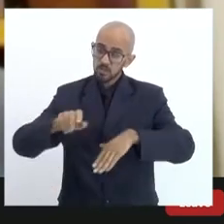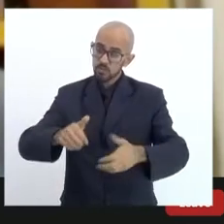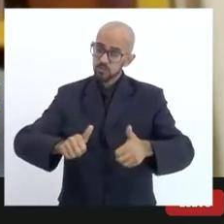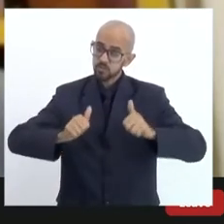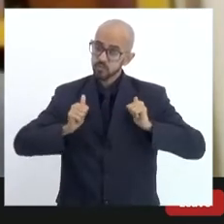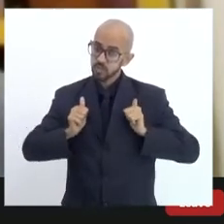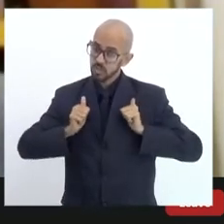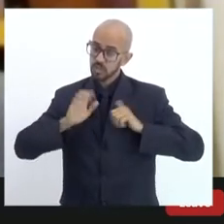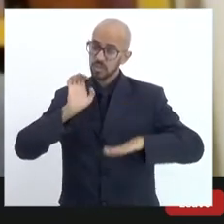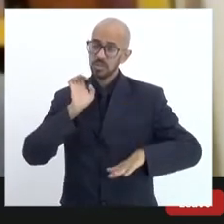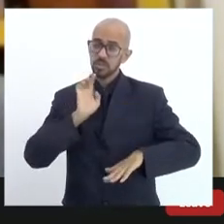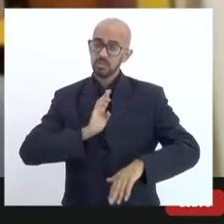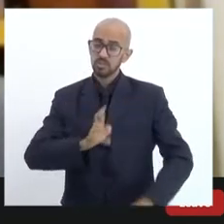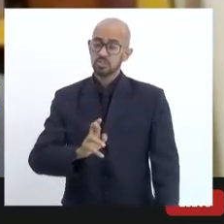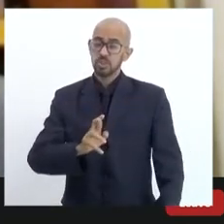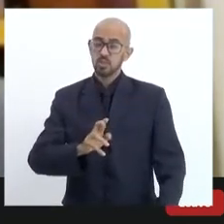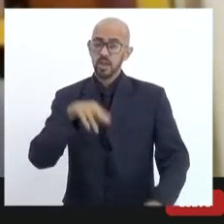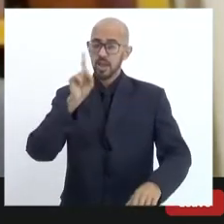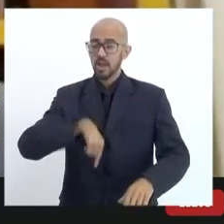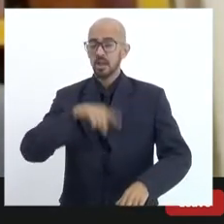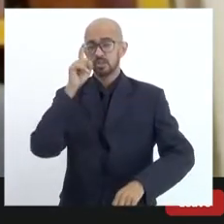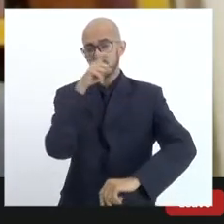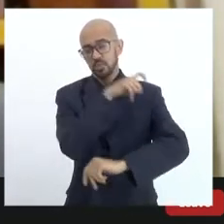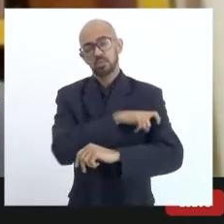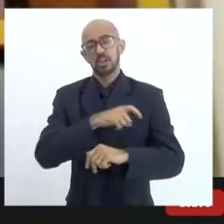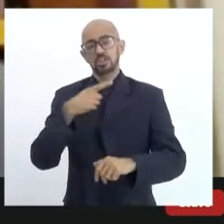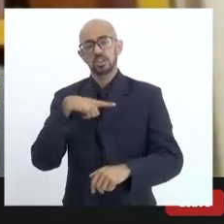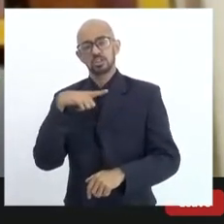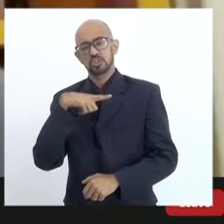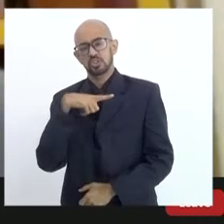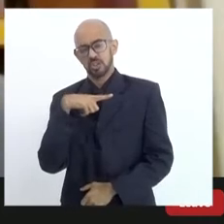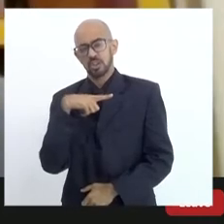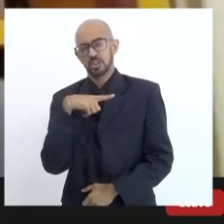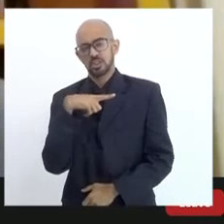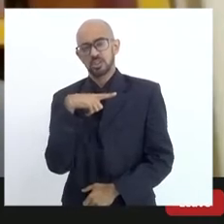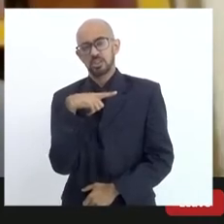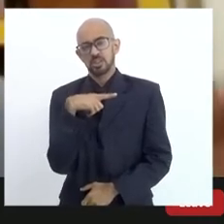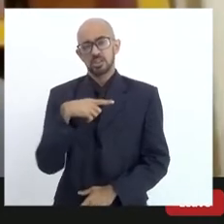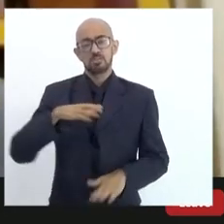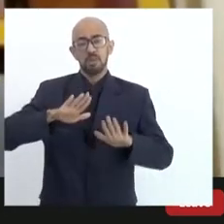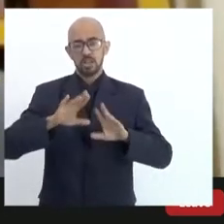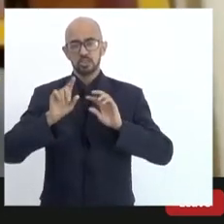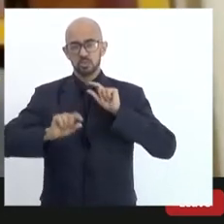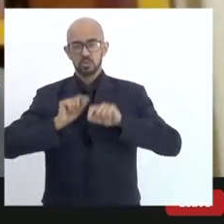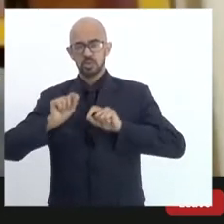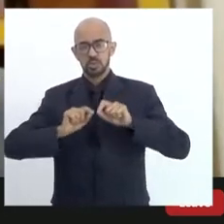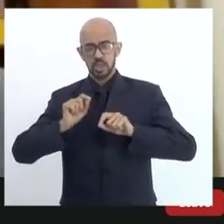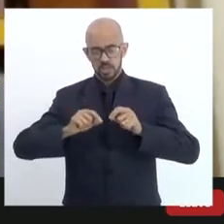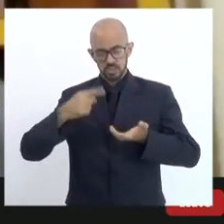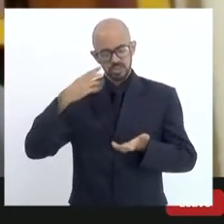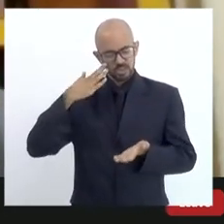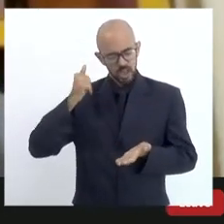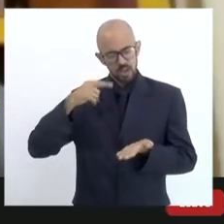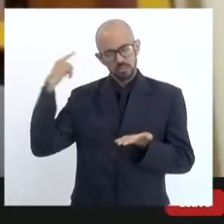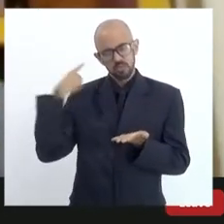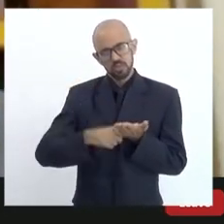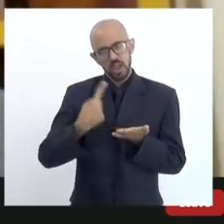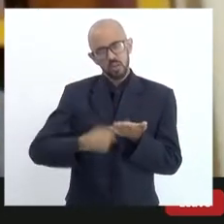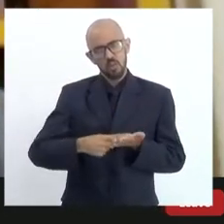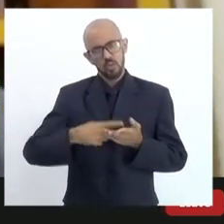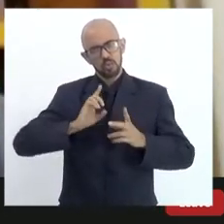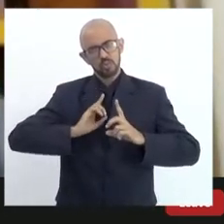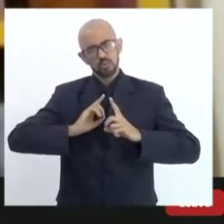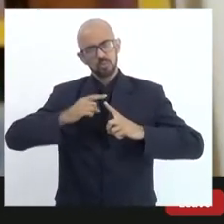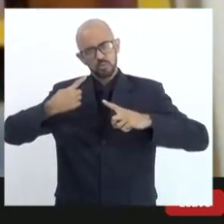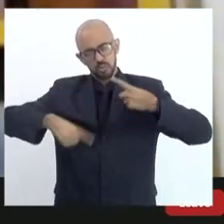Essa é uma das dificuldades que tem para o andamento dessas questões. Claro que todos nós também sabemos dos acordos políticos que são feitos nas